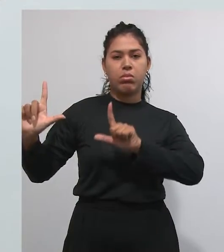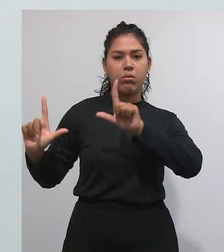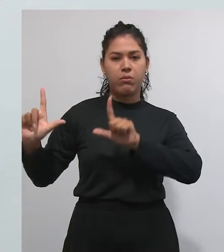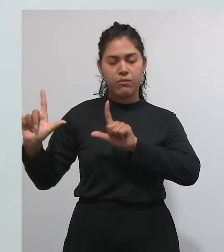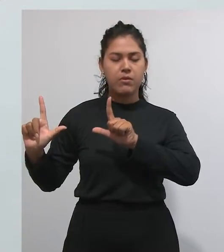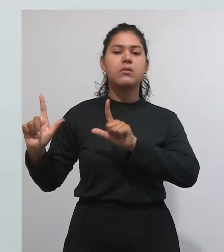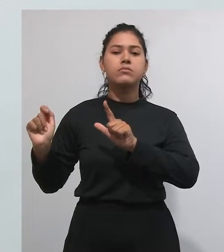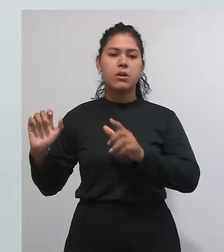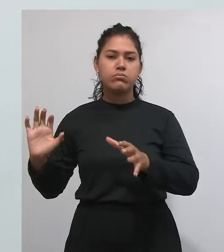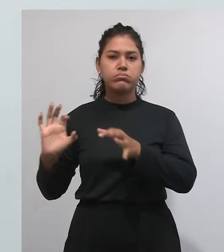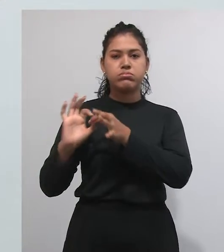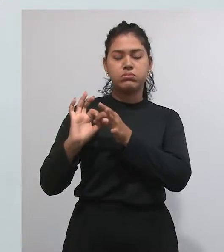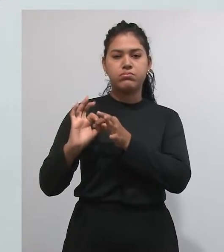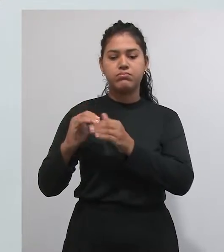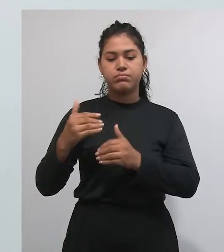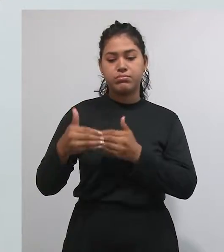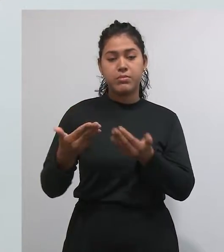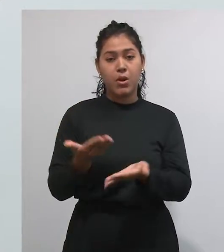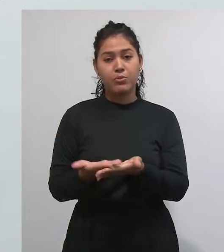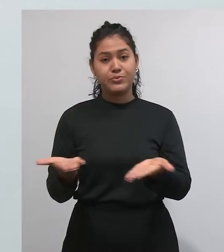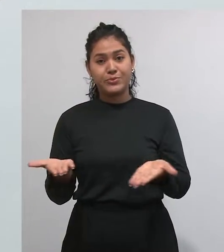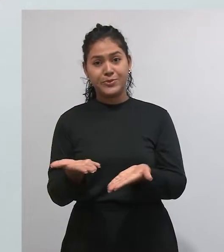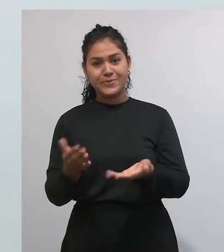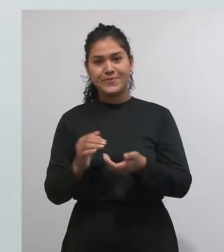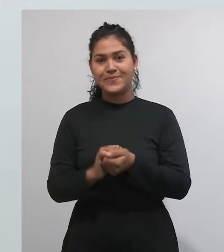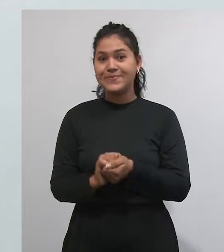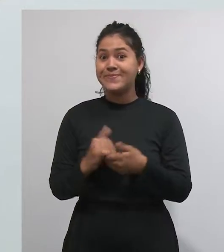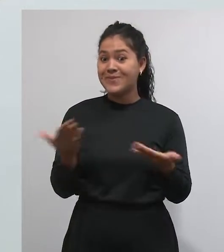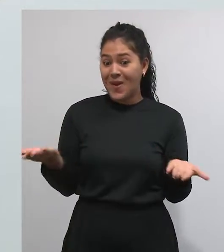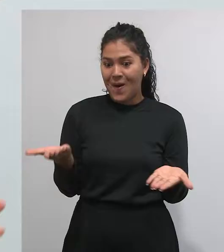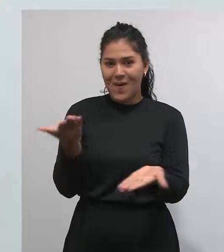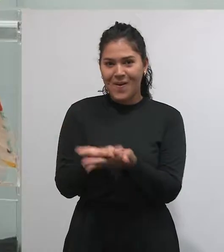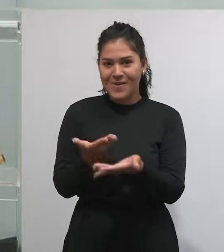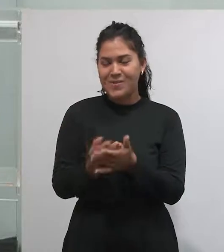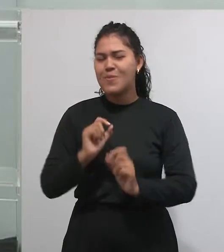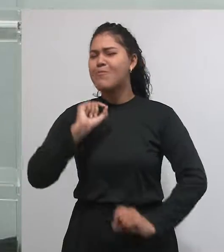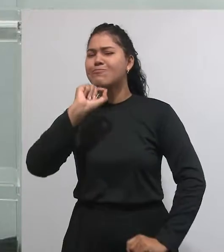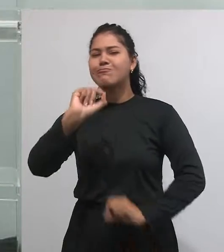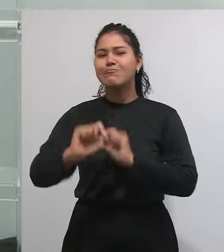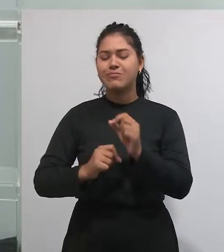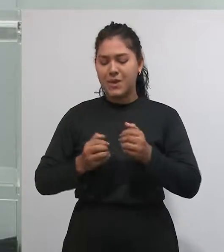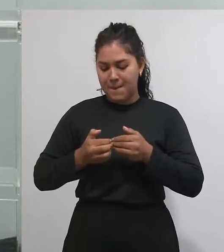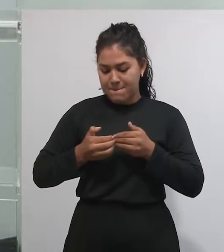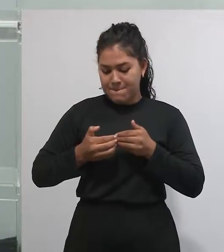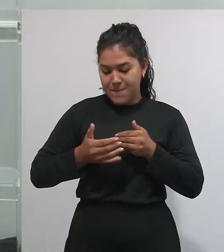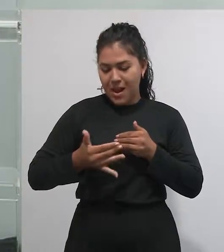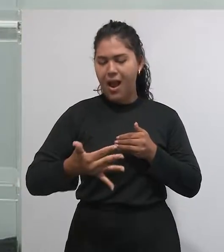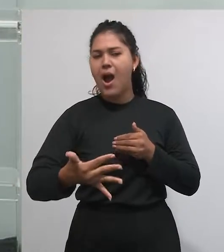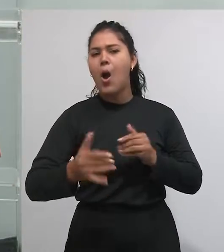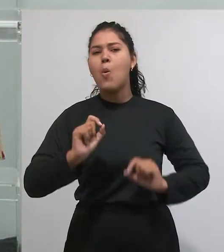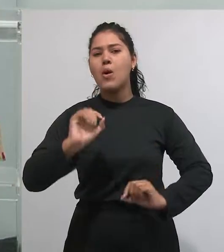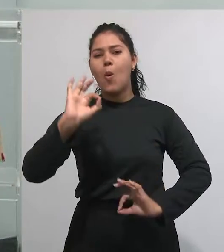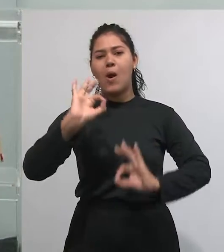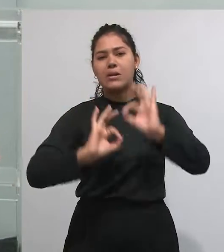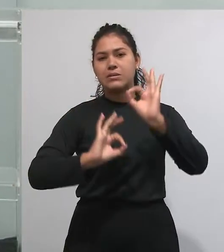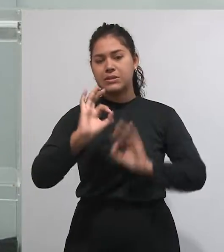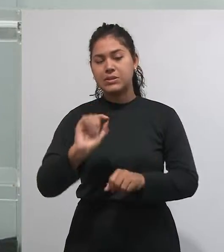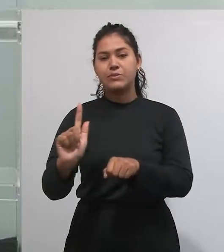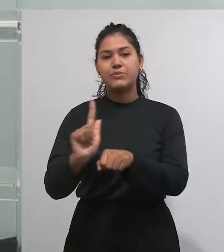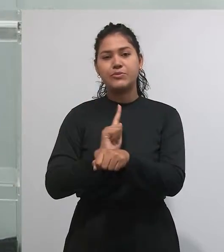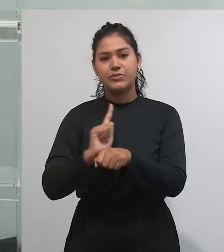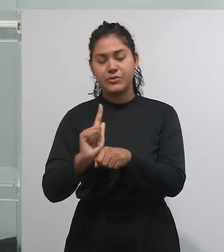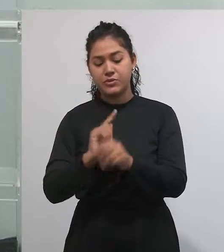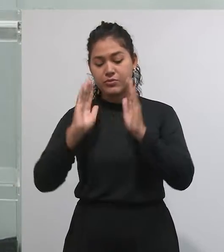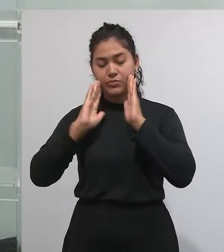interativa para altas conexões. Então, nesse episódio, as andanças da organização